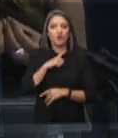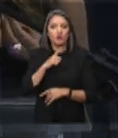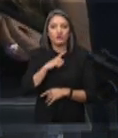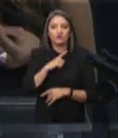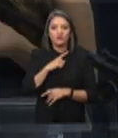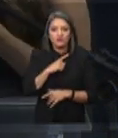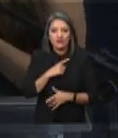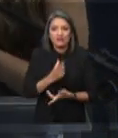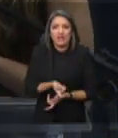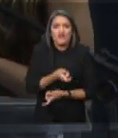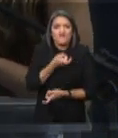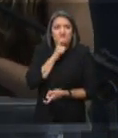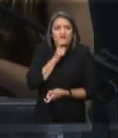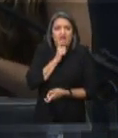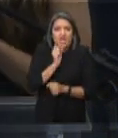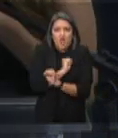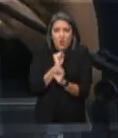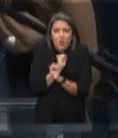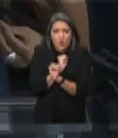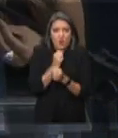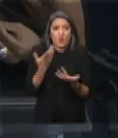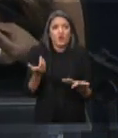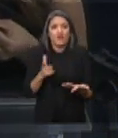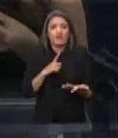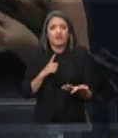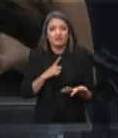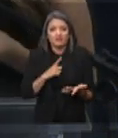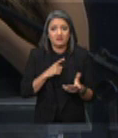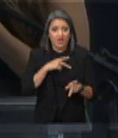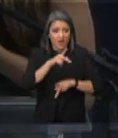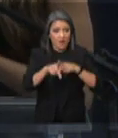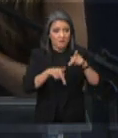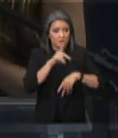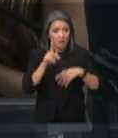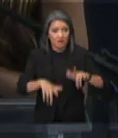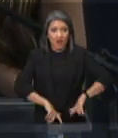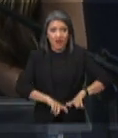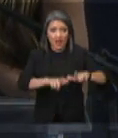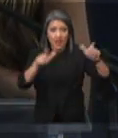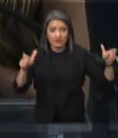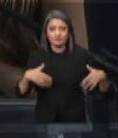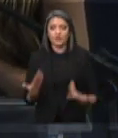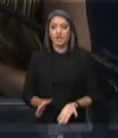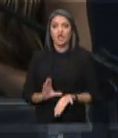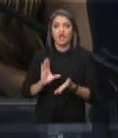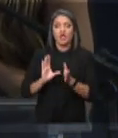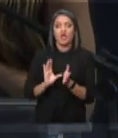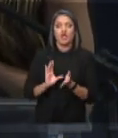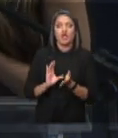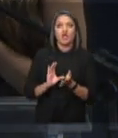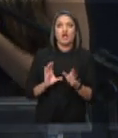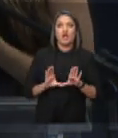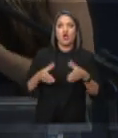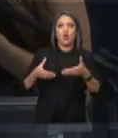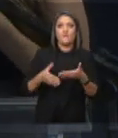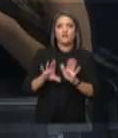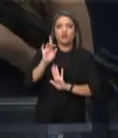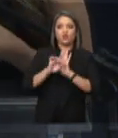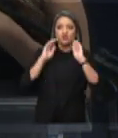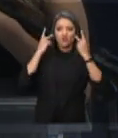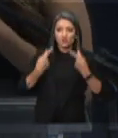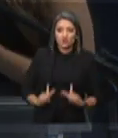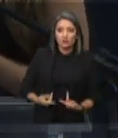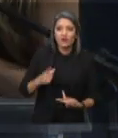baixas temperaturas nós passamos em São Paulo um aumento da população em situação de rua e a Comissão de Direitos Humanos da Câmara Municipal recebe